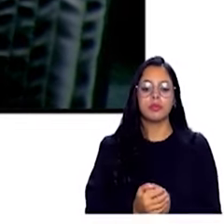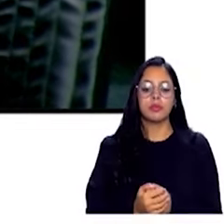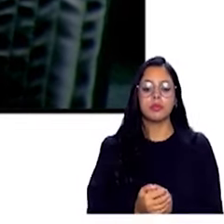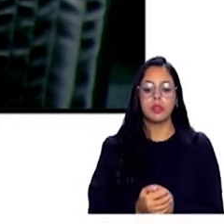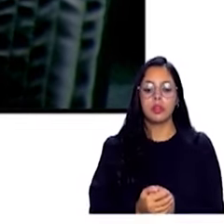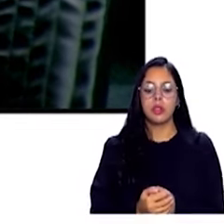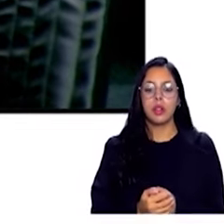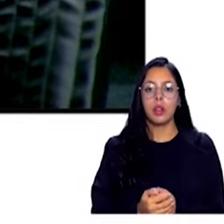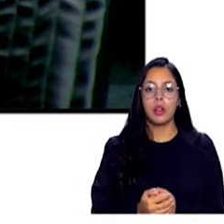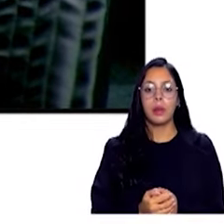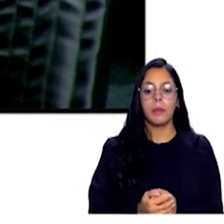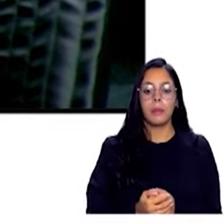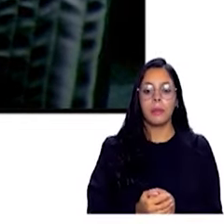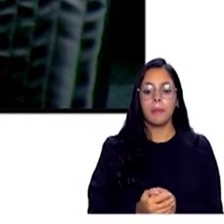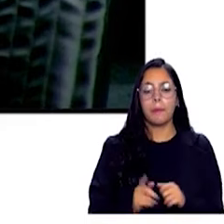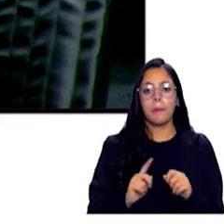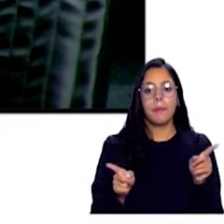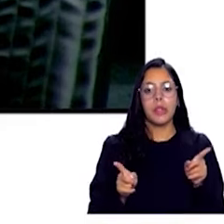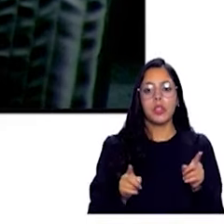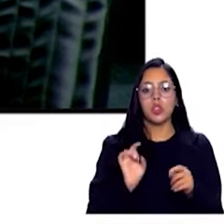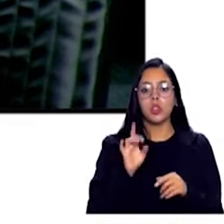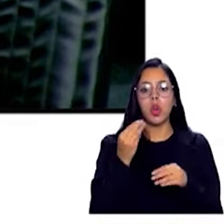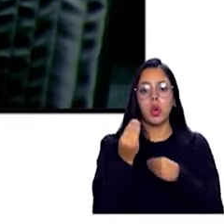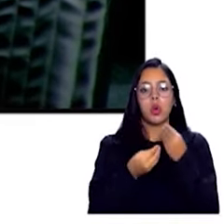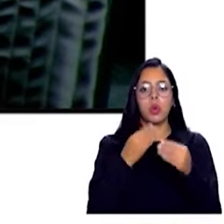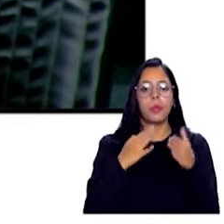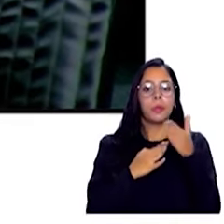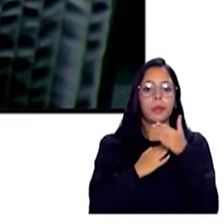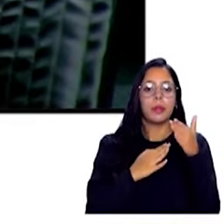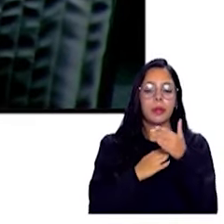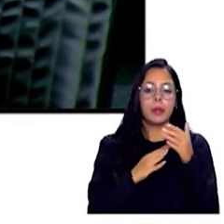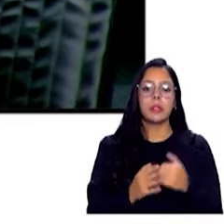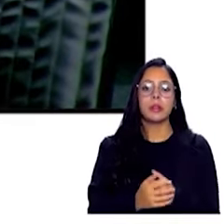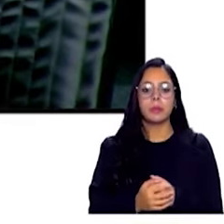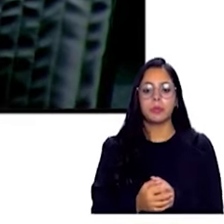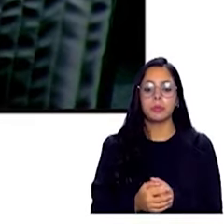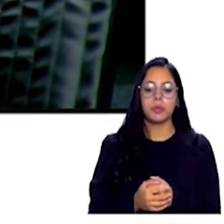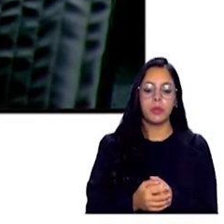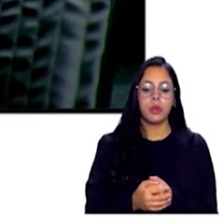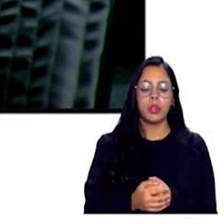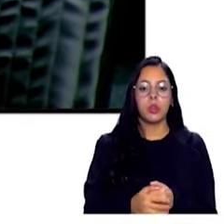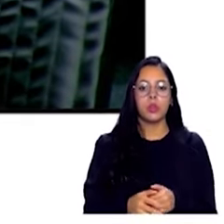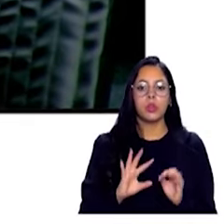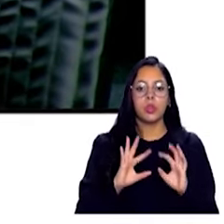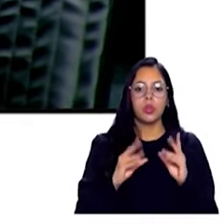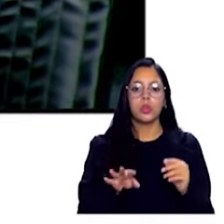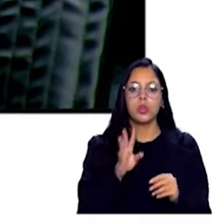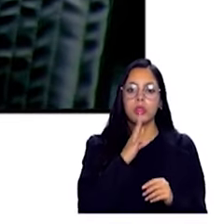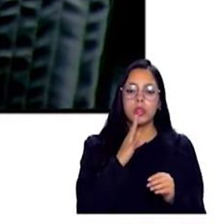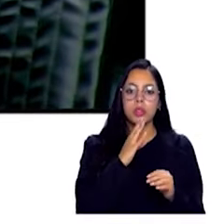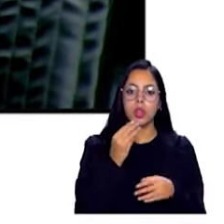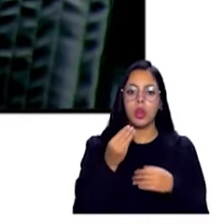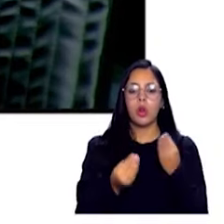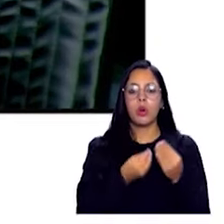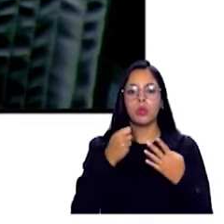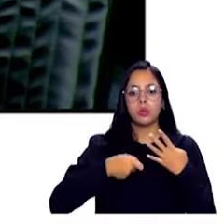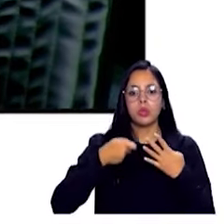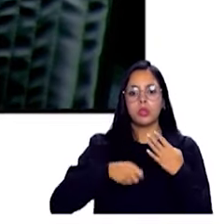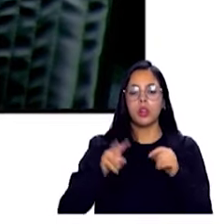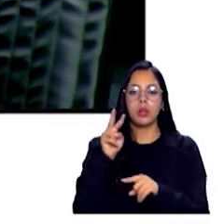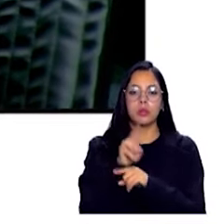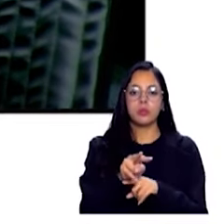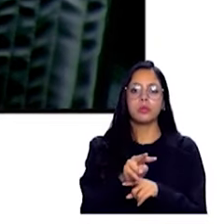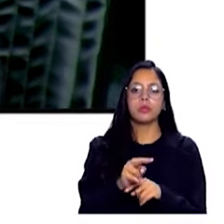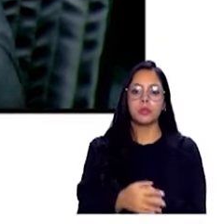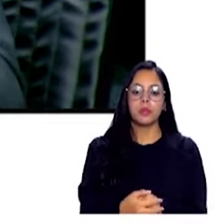simplesmente mais uma barreira Mais Um Caso daquilo que já é reconhecido por todos nós como a chamada jurisprudência defensiva que faz com que